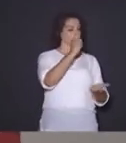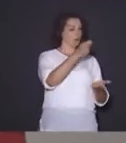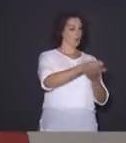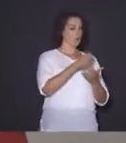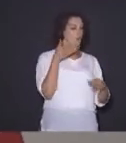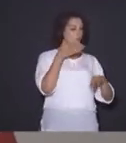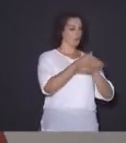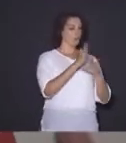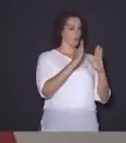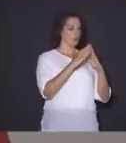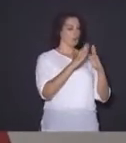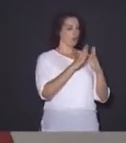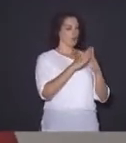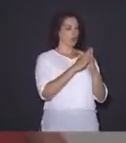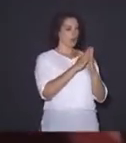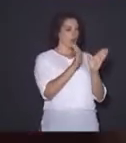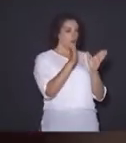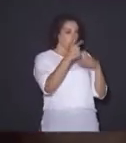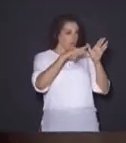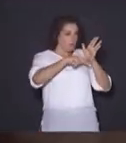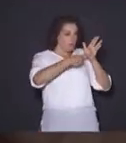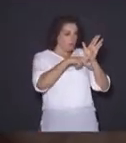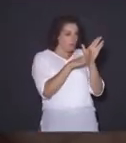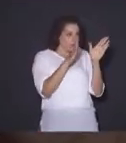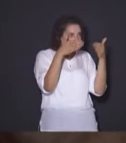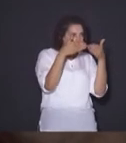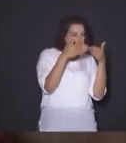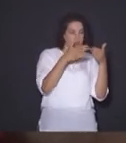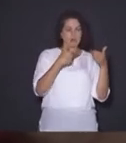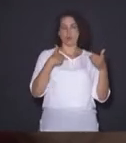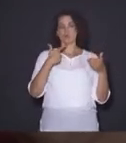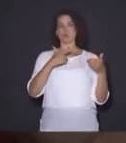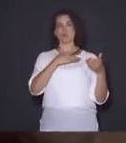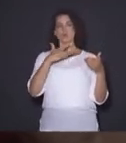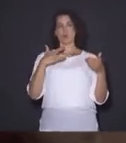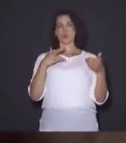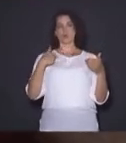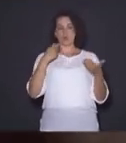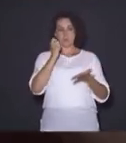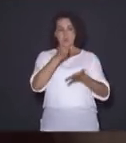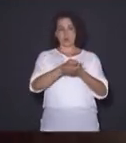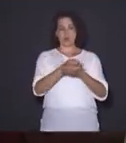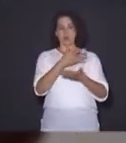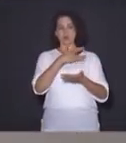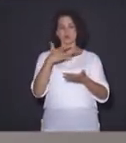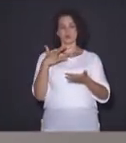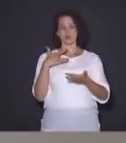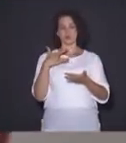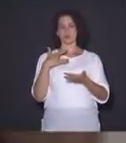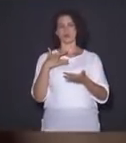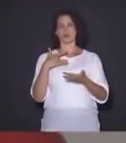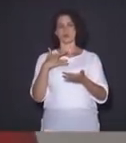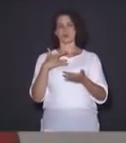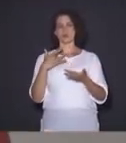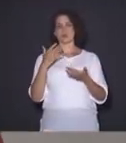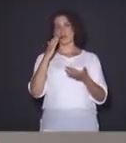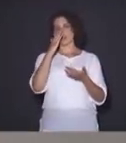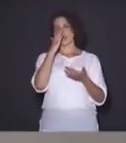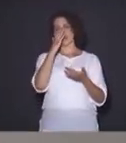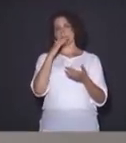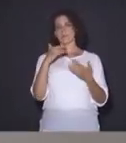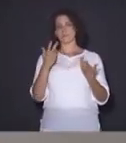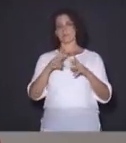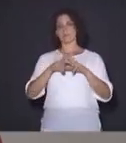eu não tenho saúde eu vou fazer um plano de saúde ainda que no final quem vai atender é osso já que o plano